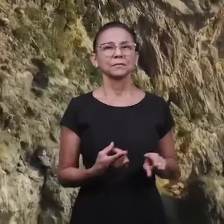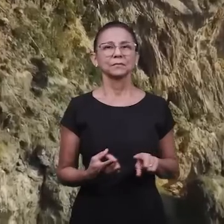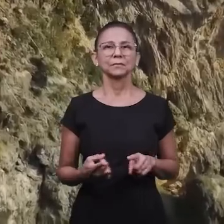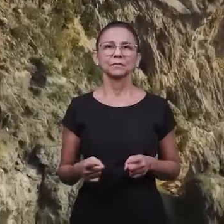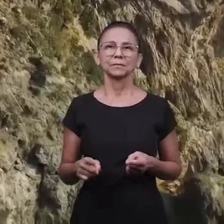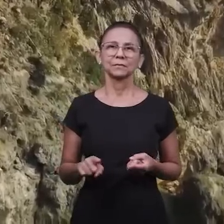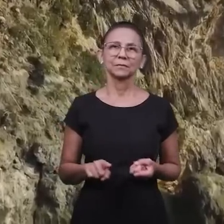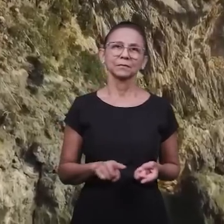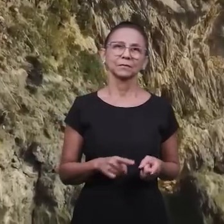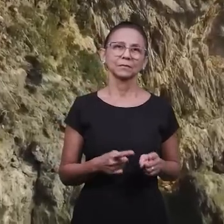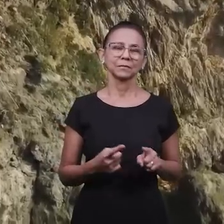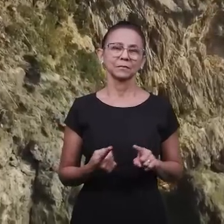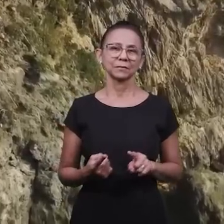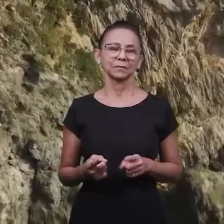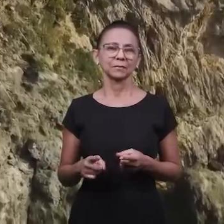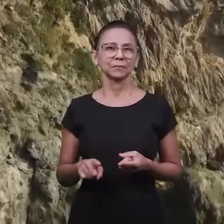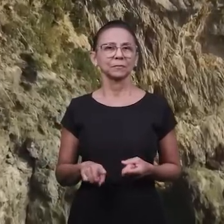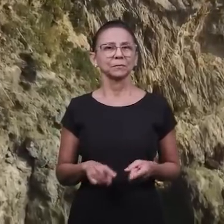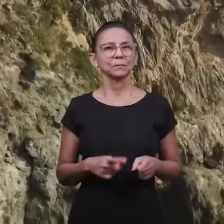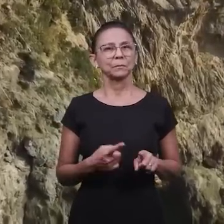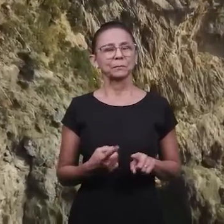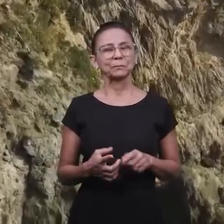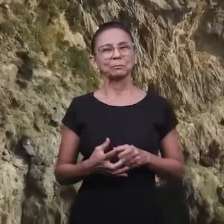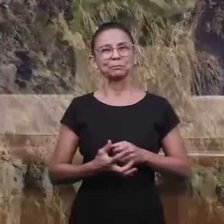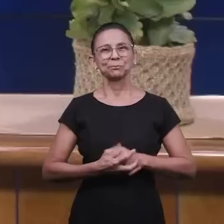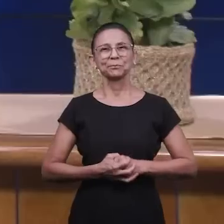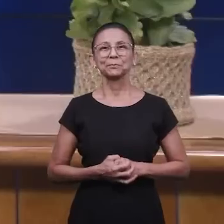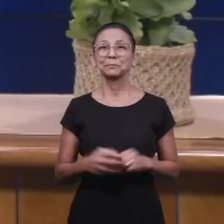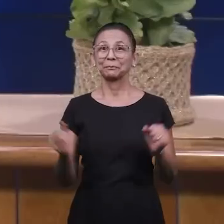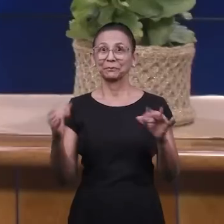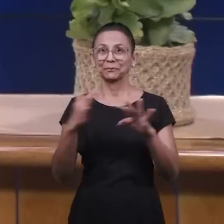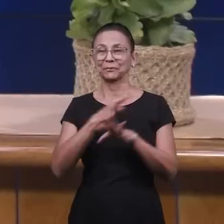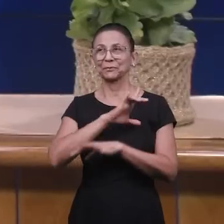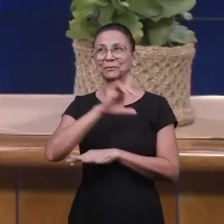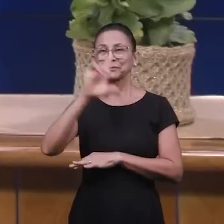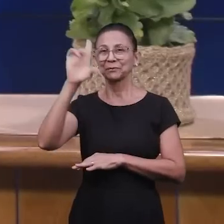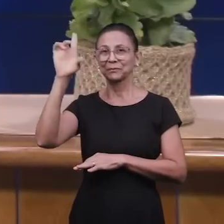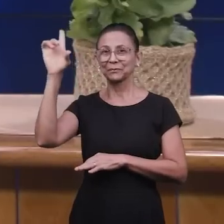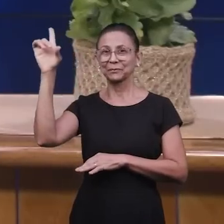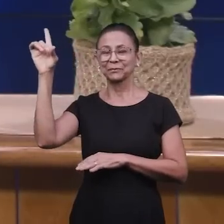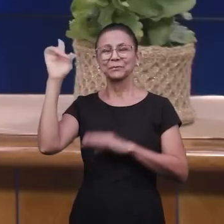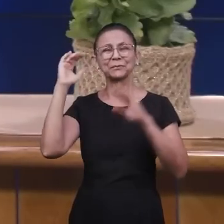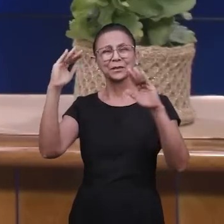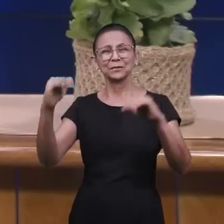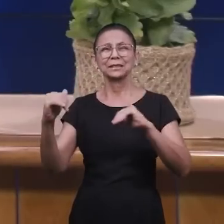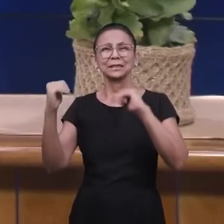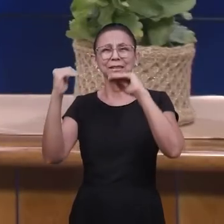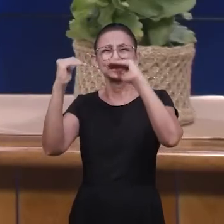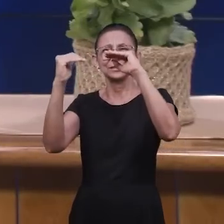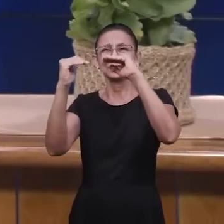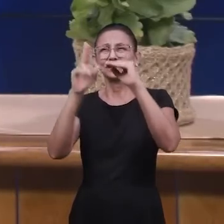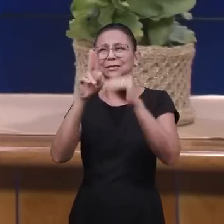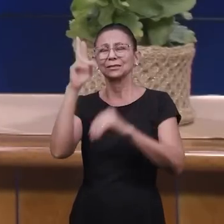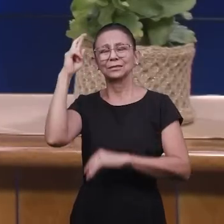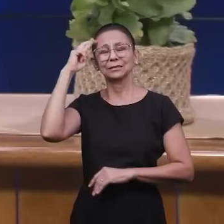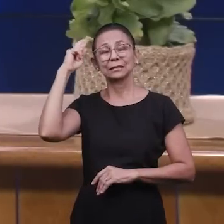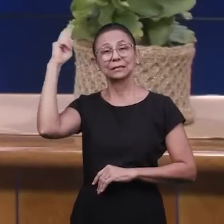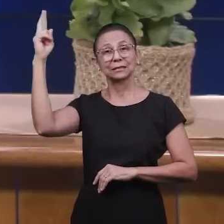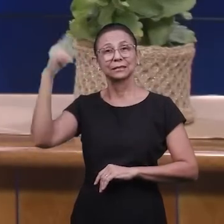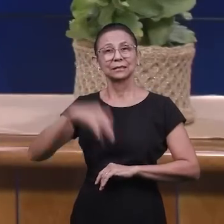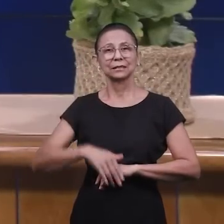abrir a palavra do Senhor em 2 Pedro, conforme está projetado aí, vai ser projetado agora, 2